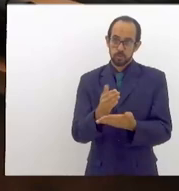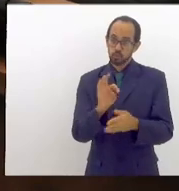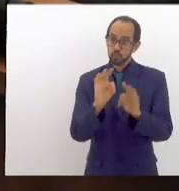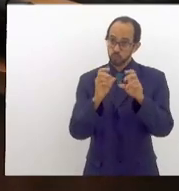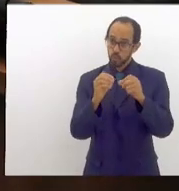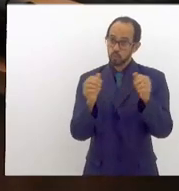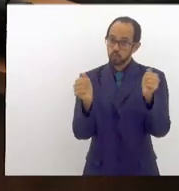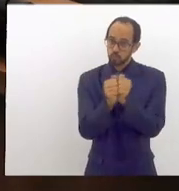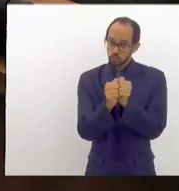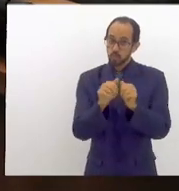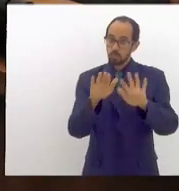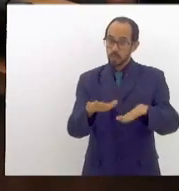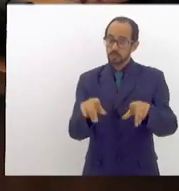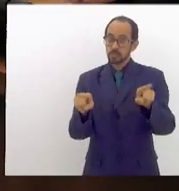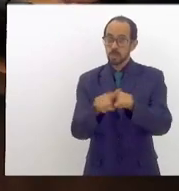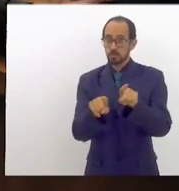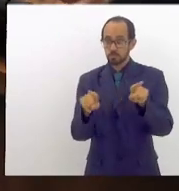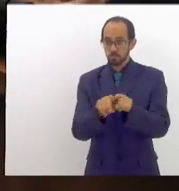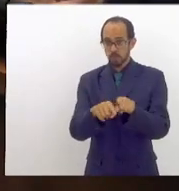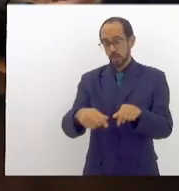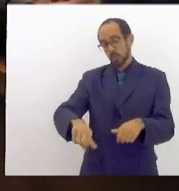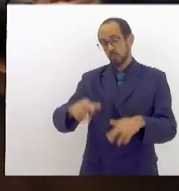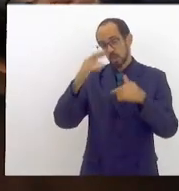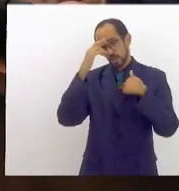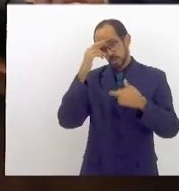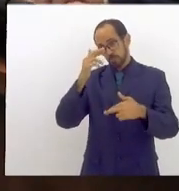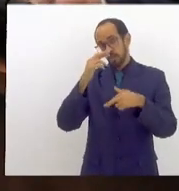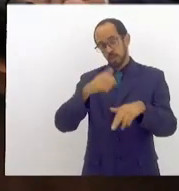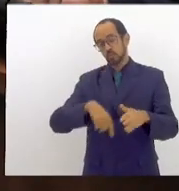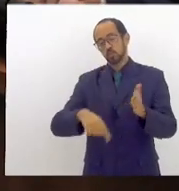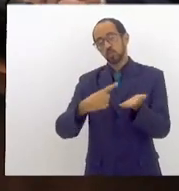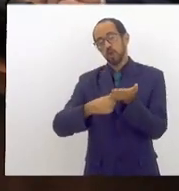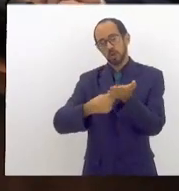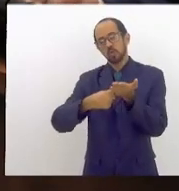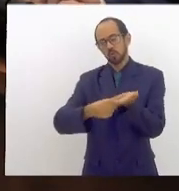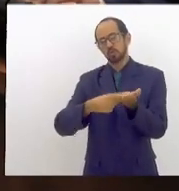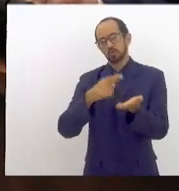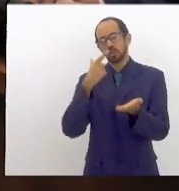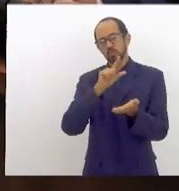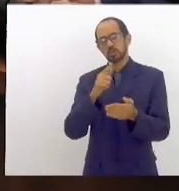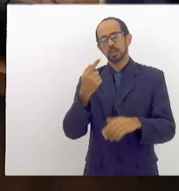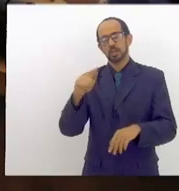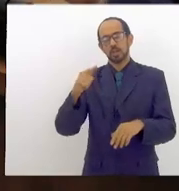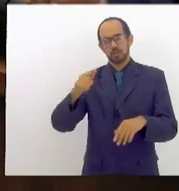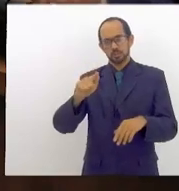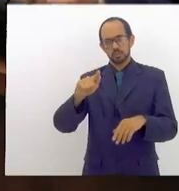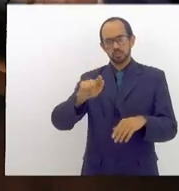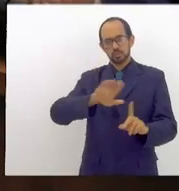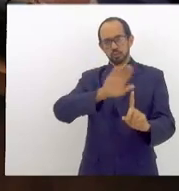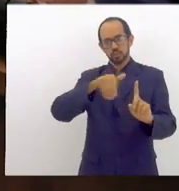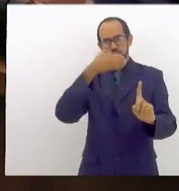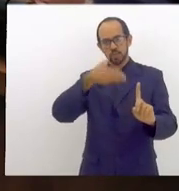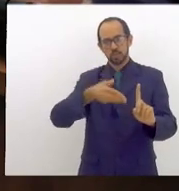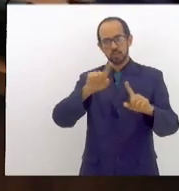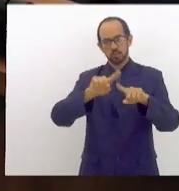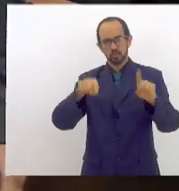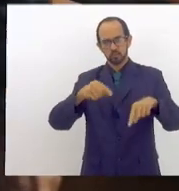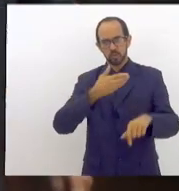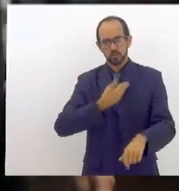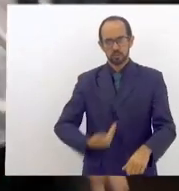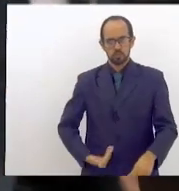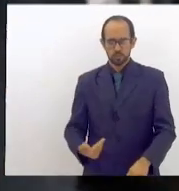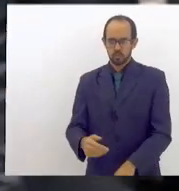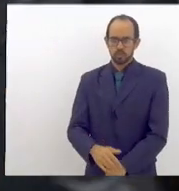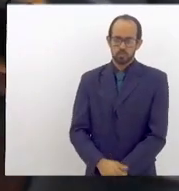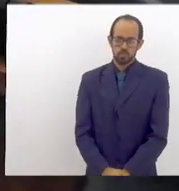mas vai ter também o cumprimento do acordo para garantir dignidade para os servidores públicos do Estado do Rio de Janeiro